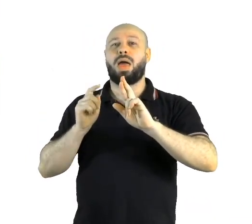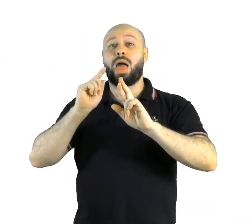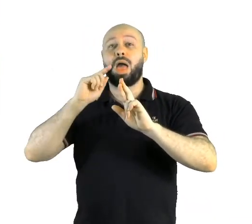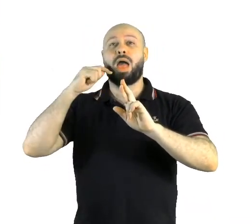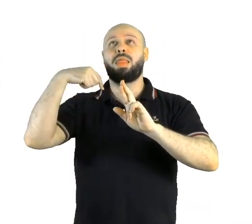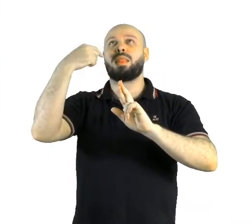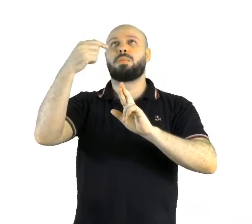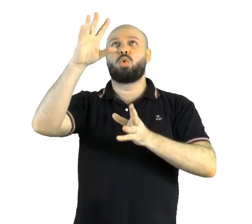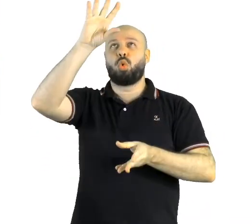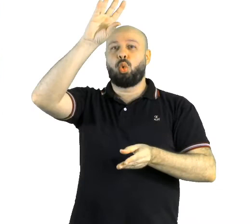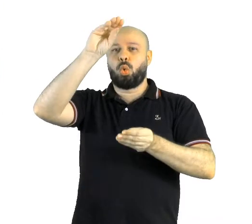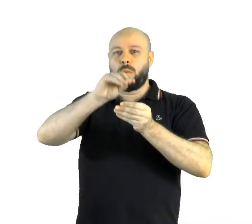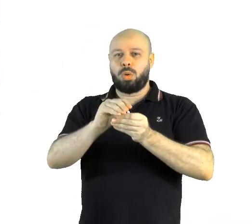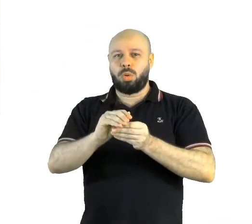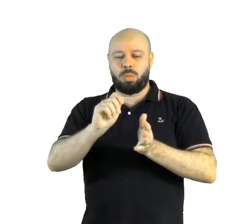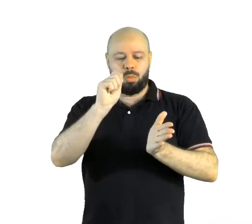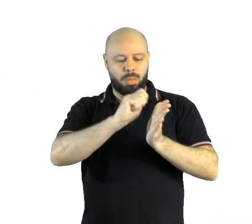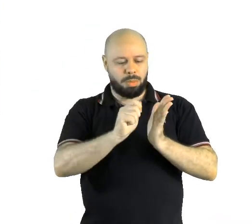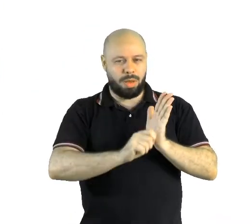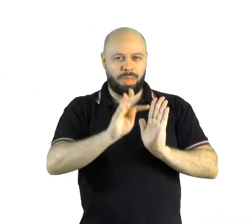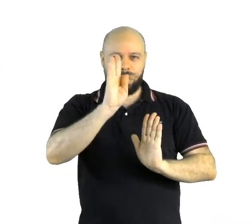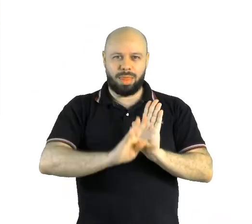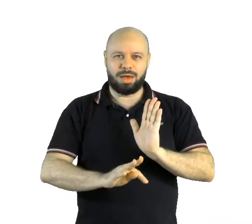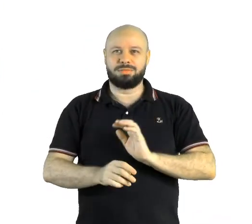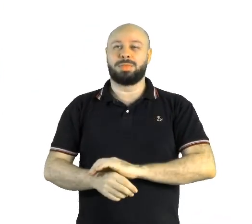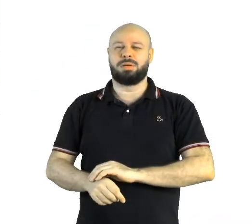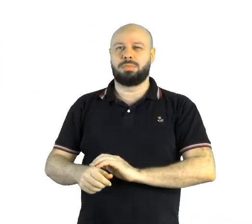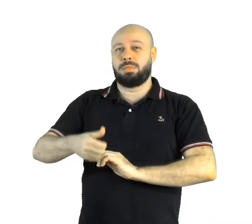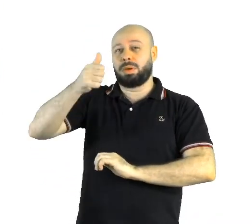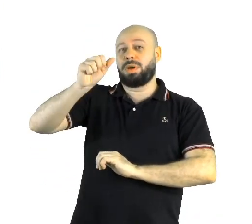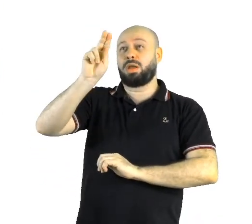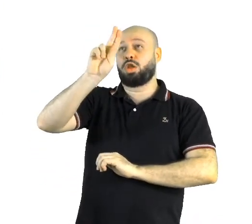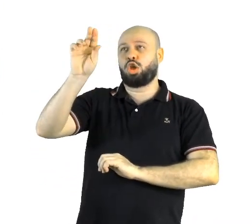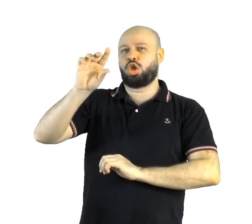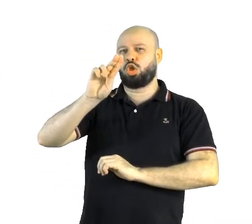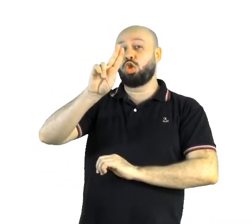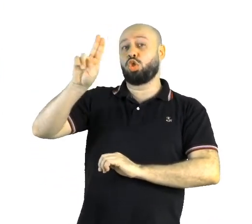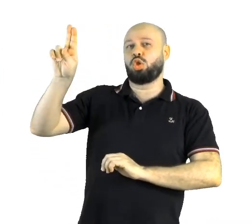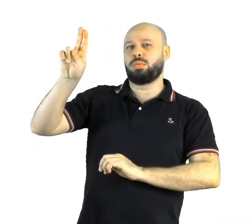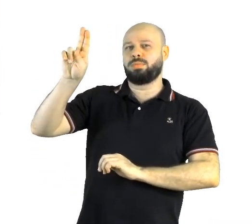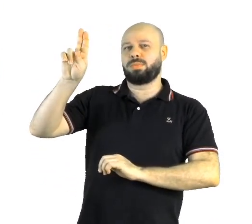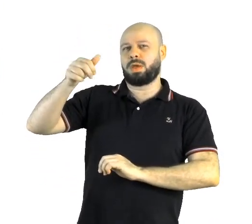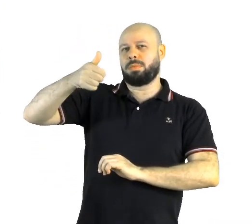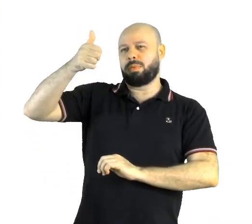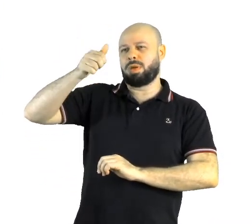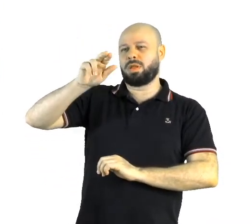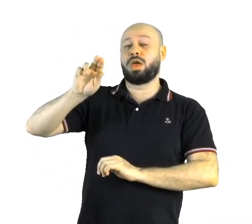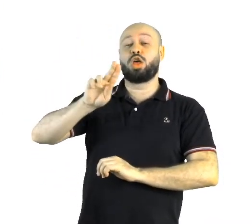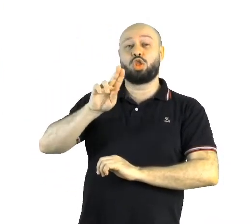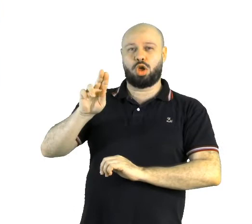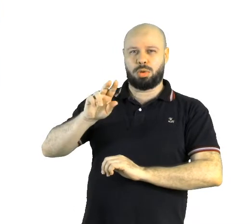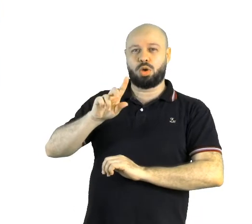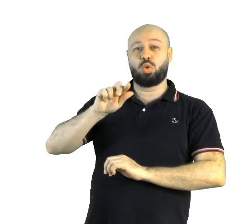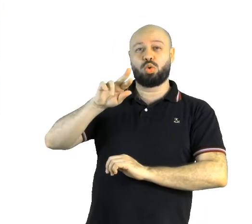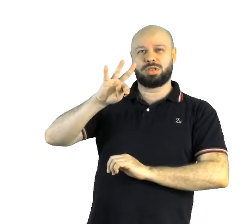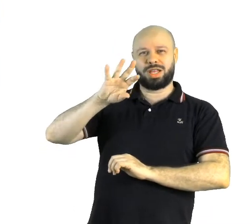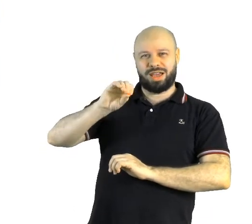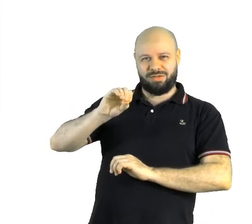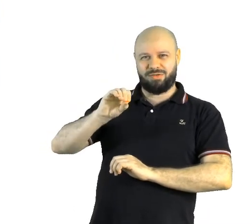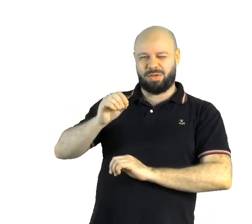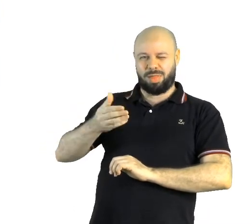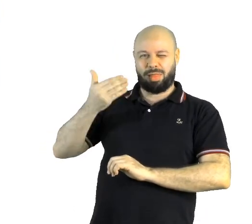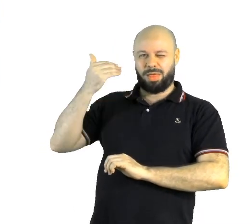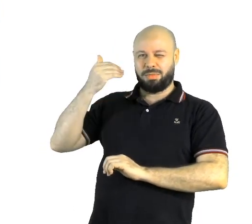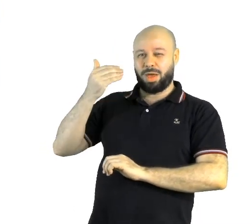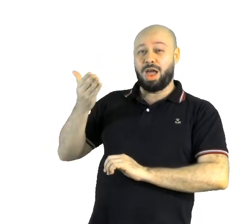texto. Primeiro, o nome. Viu que todo relato começa lá naquele começava, eu sou Gustavo. Nesse começa o quê?